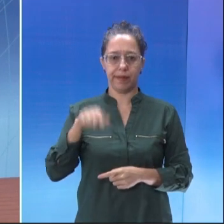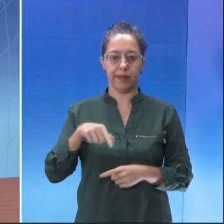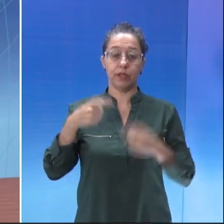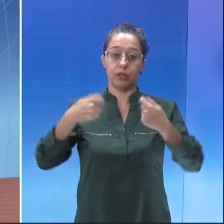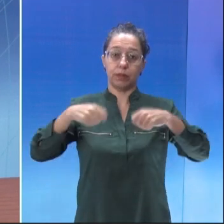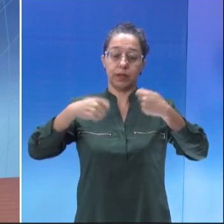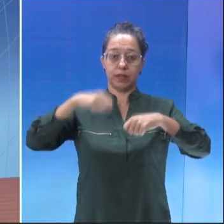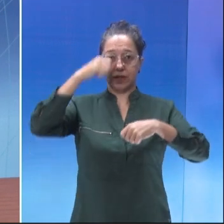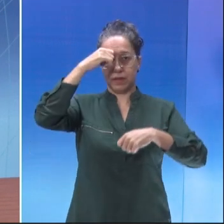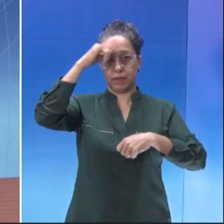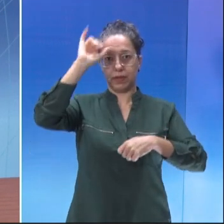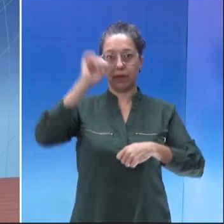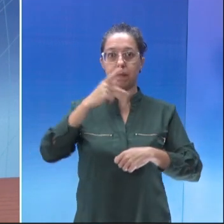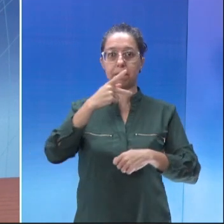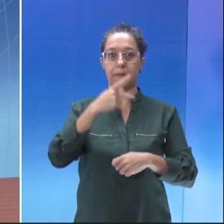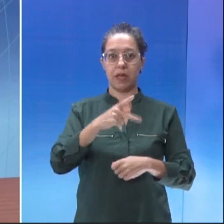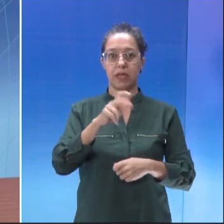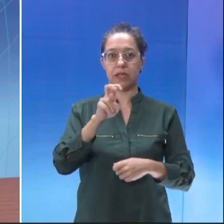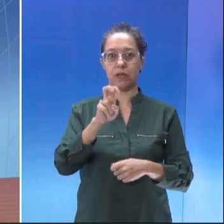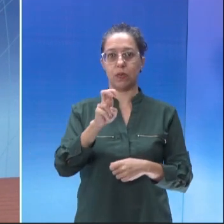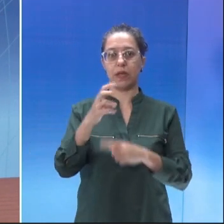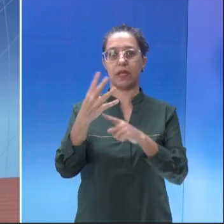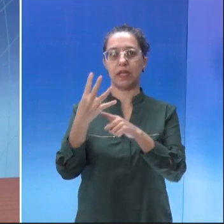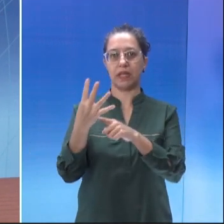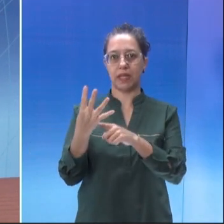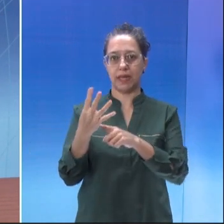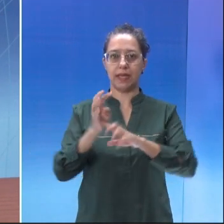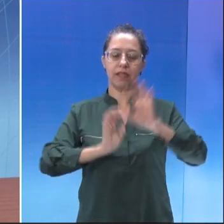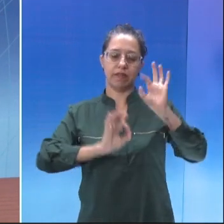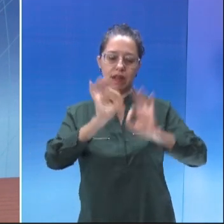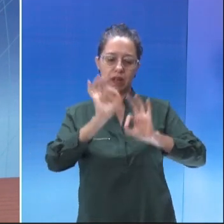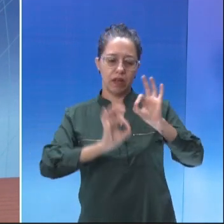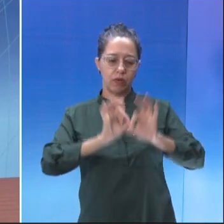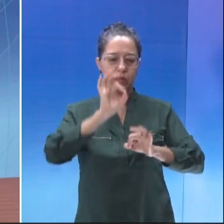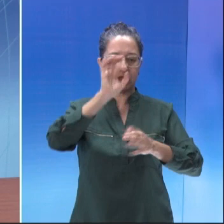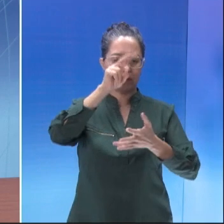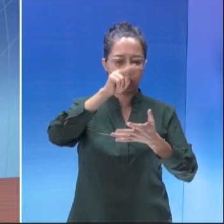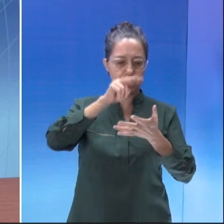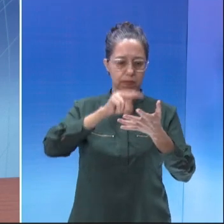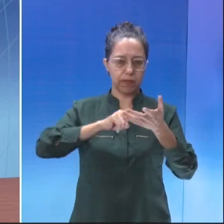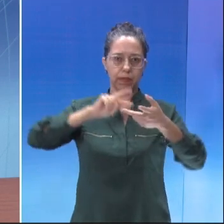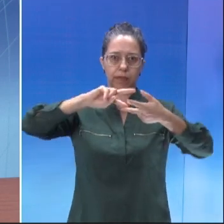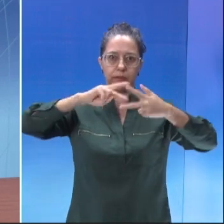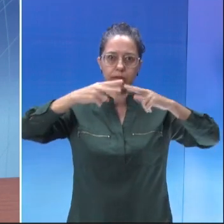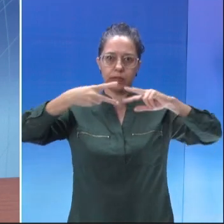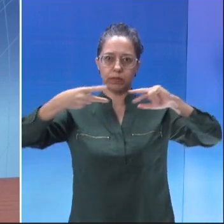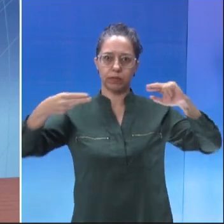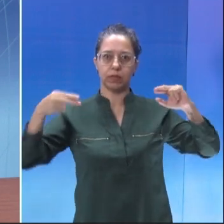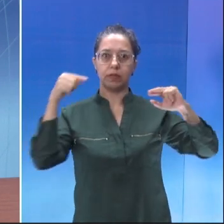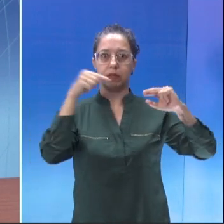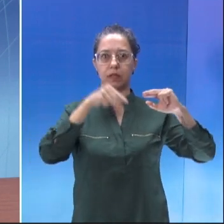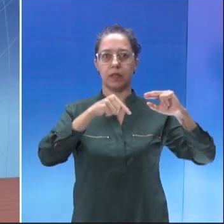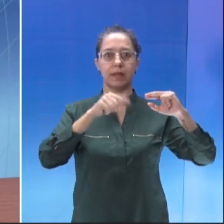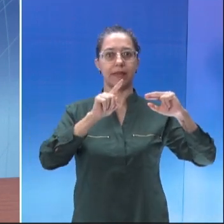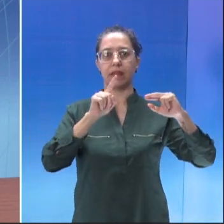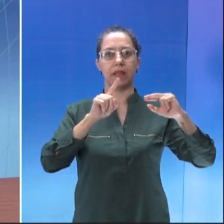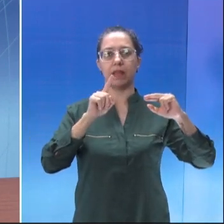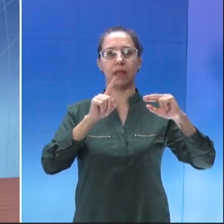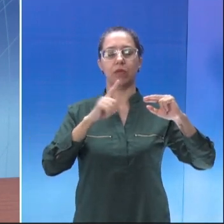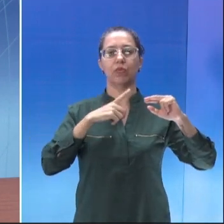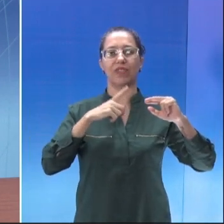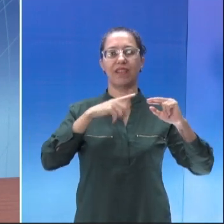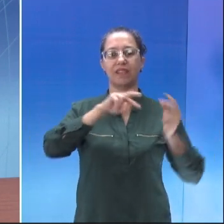isso, a P53 ela atua lendo e organizando novamente o DNA para que o DNA não sofra